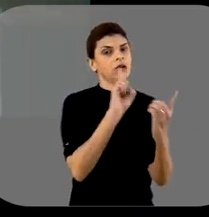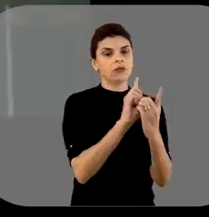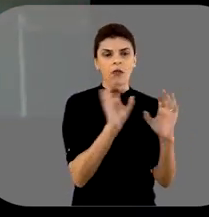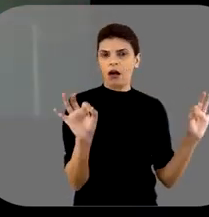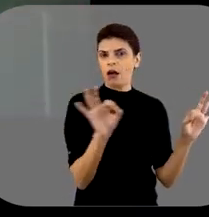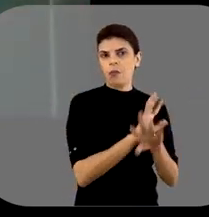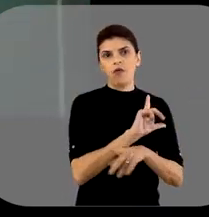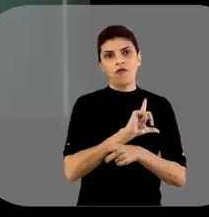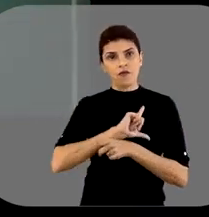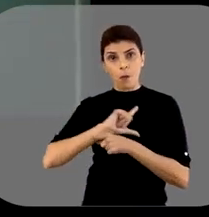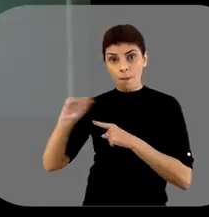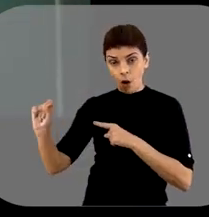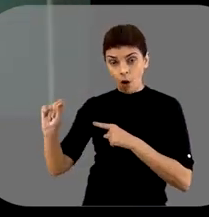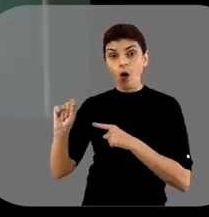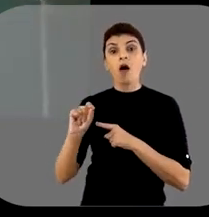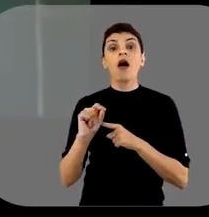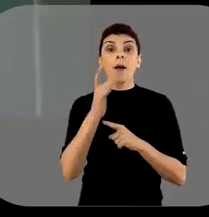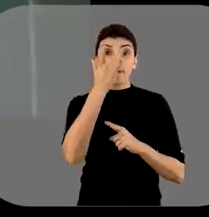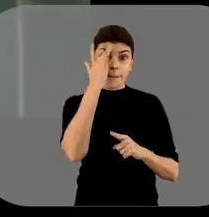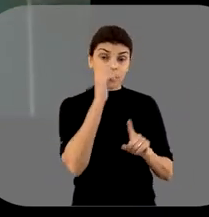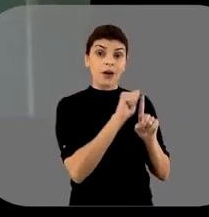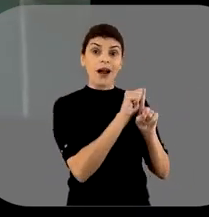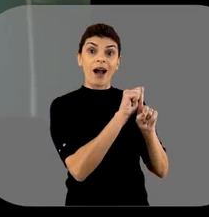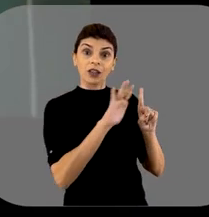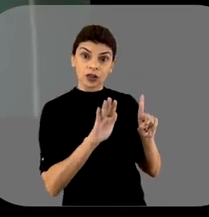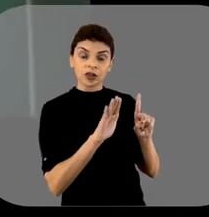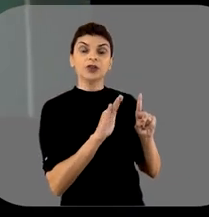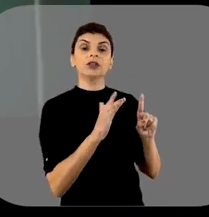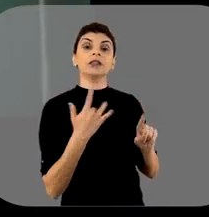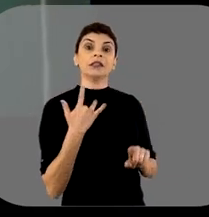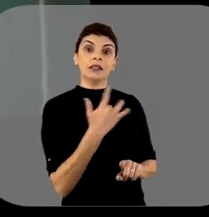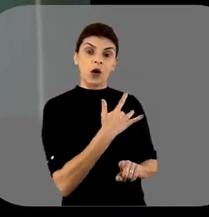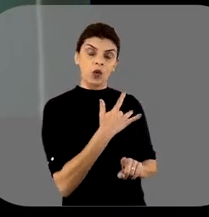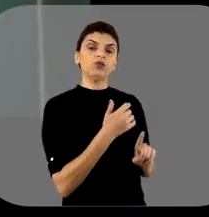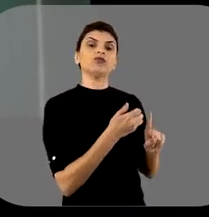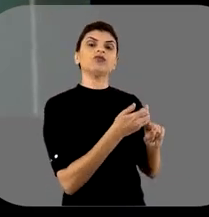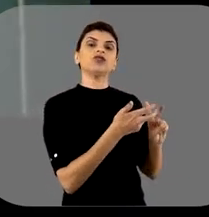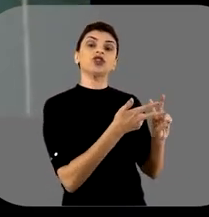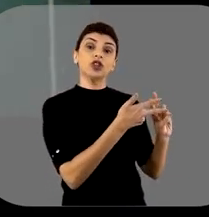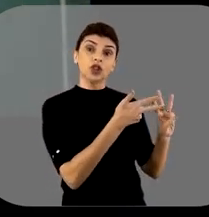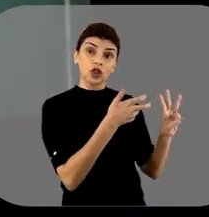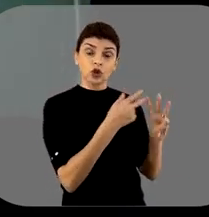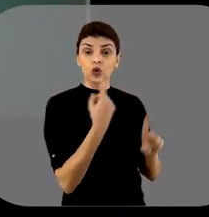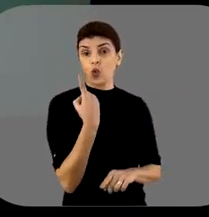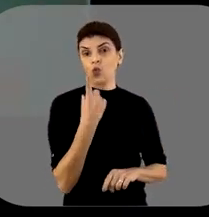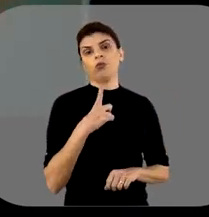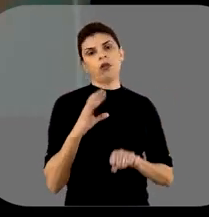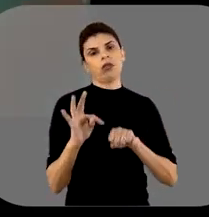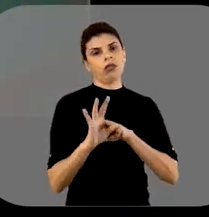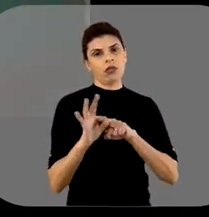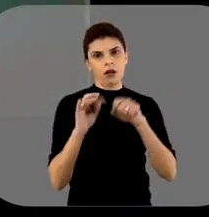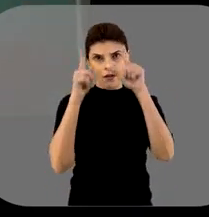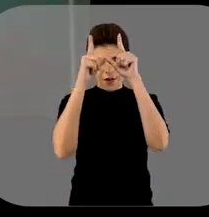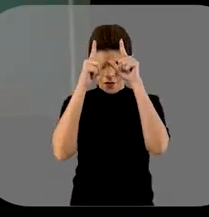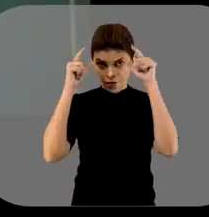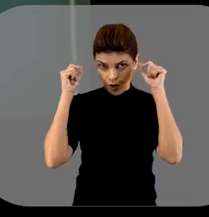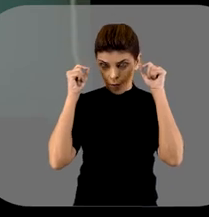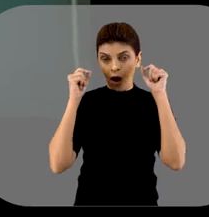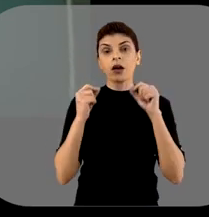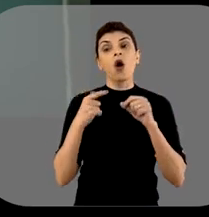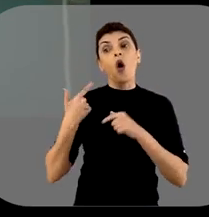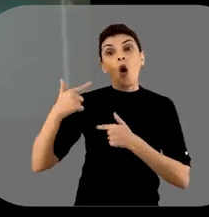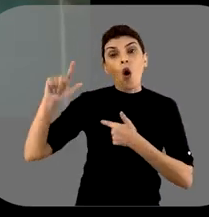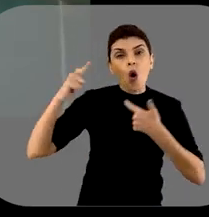vai embora. Fica um agente de indígena de saúde. Só tem uma aldeia que tem técnico de enfermagem, que é a aldeia Inajá.